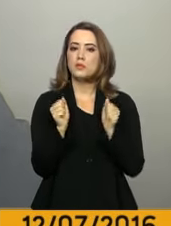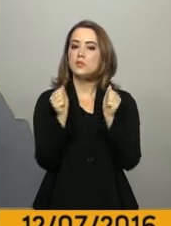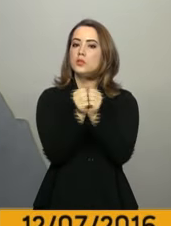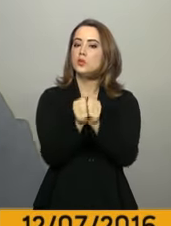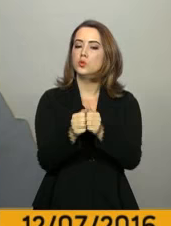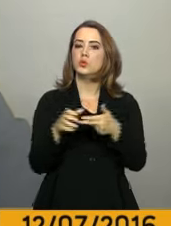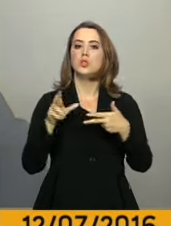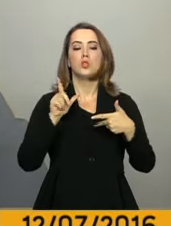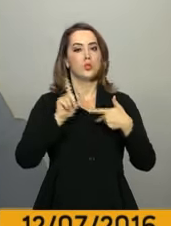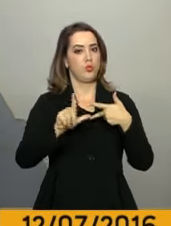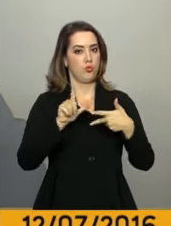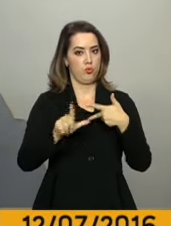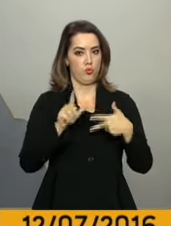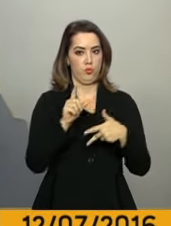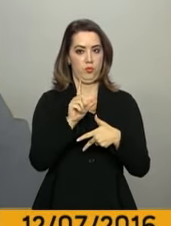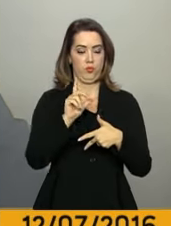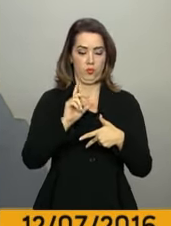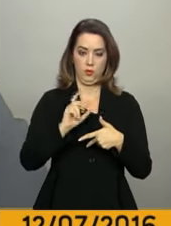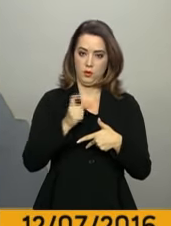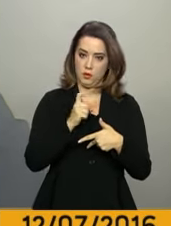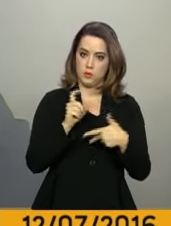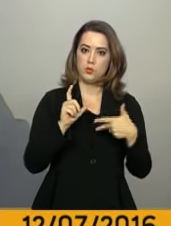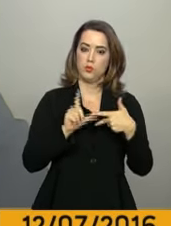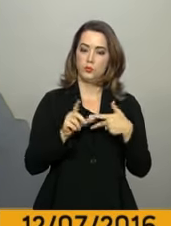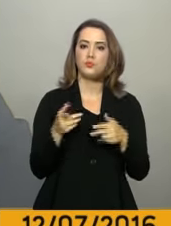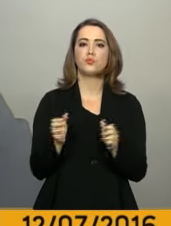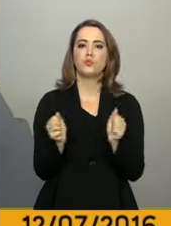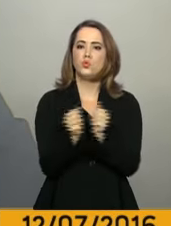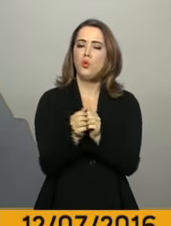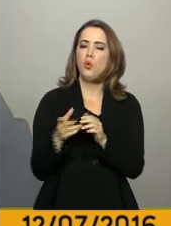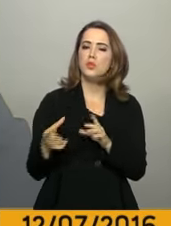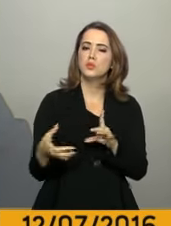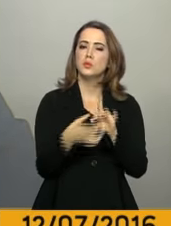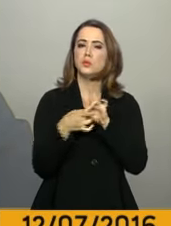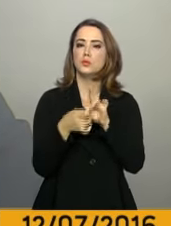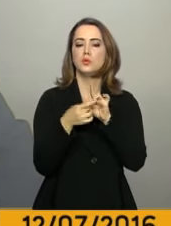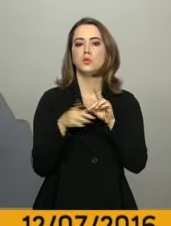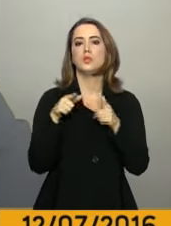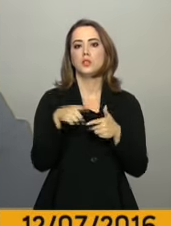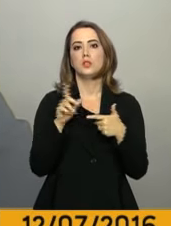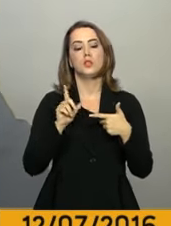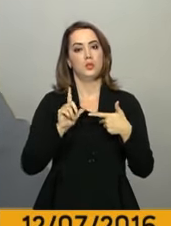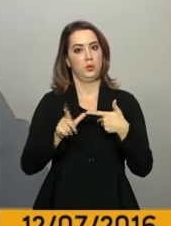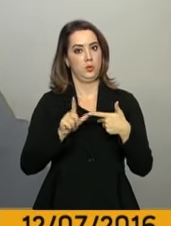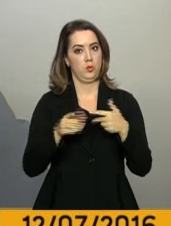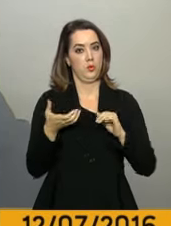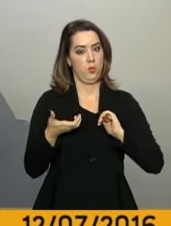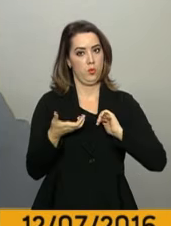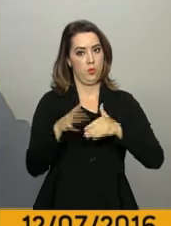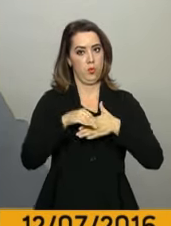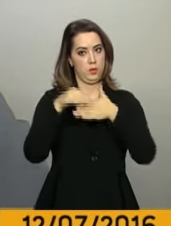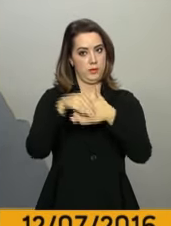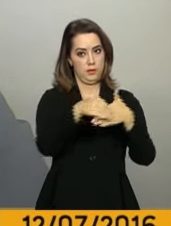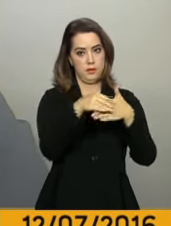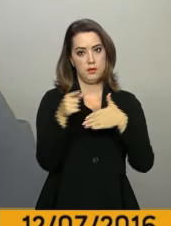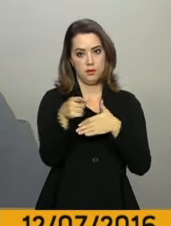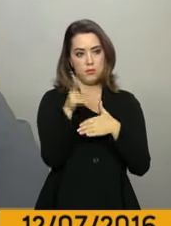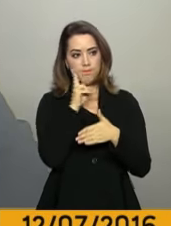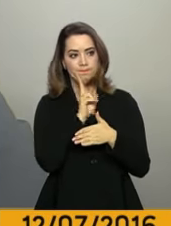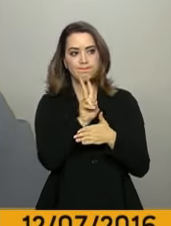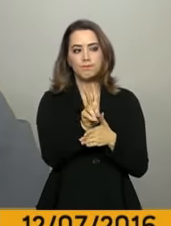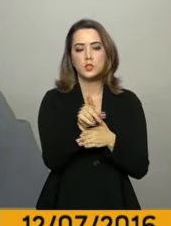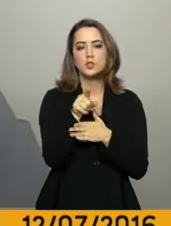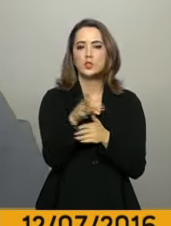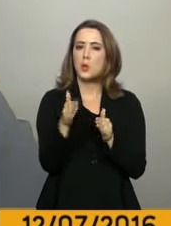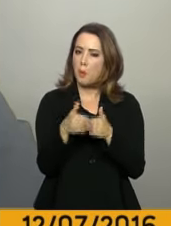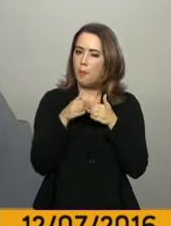Nacional sem antes reunir os líderes da câmara e do Senado e dizer Olha estou mandando tal matéria acho importante os senhores quirão examinar mas